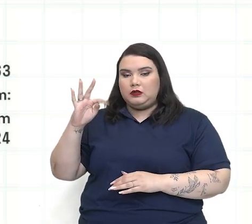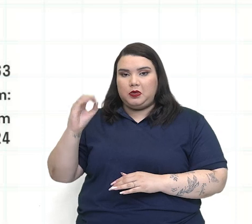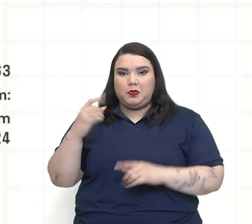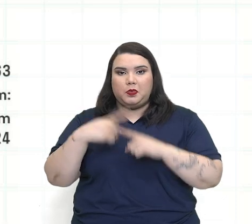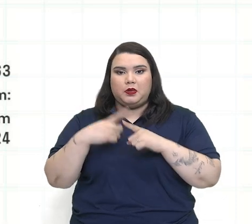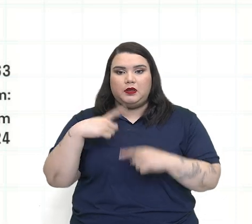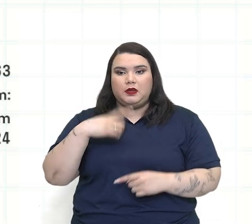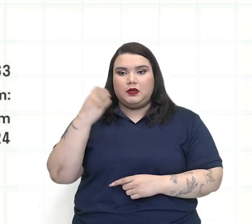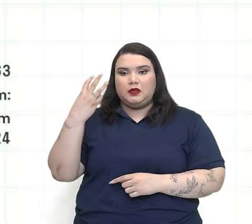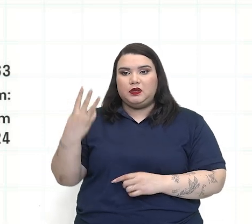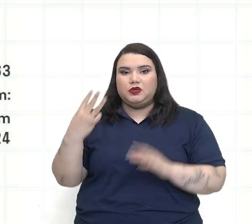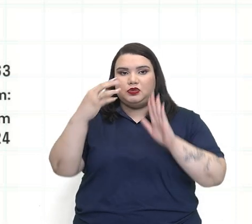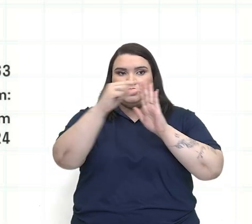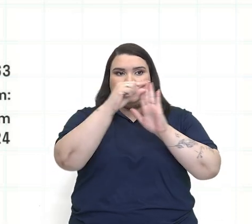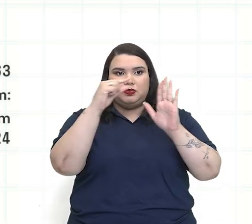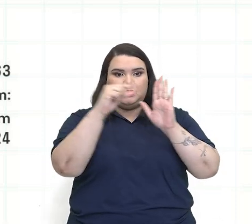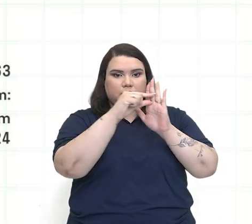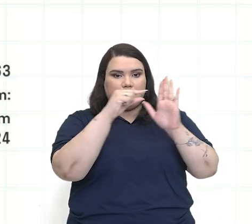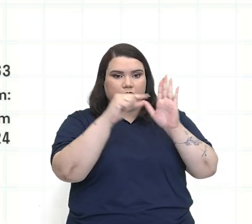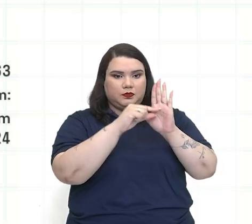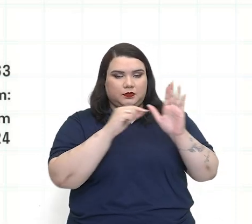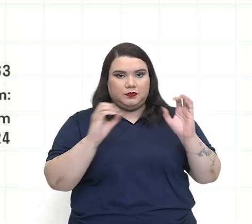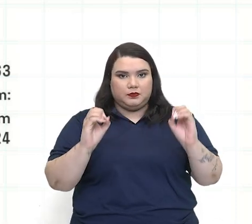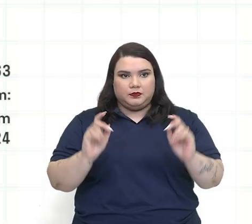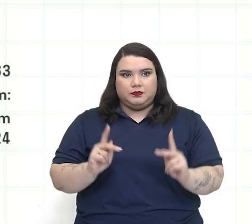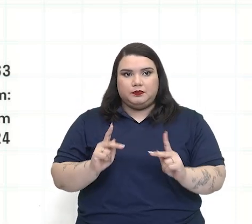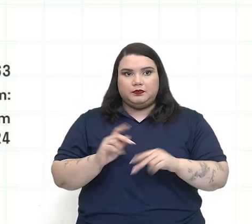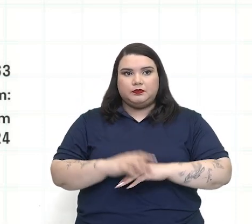tem 3 versos, tá? Cada um.